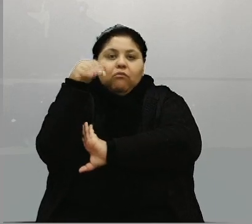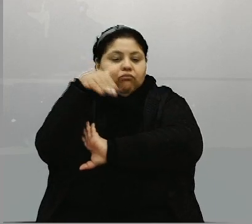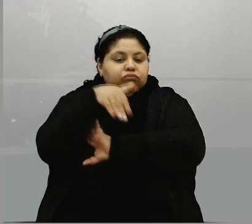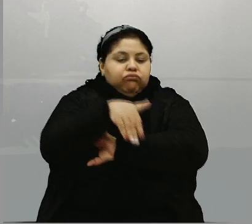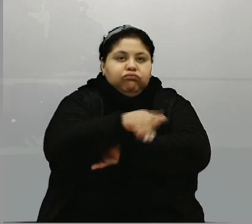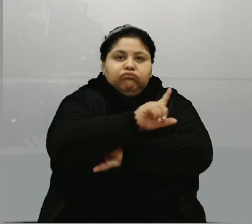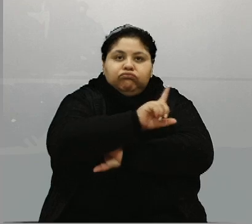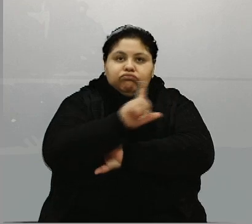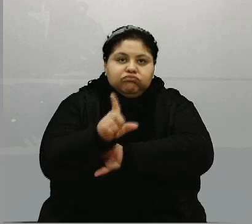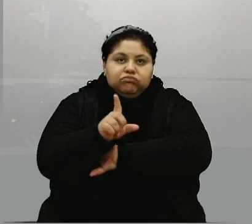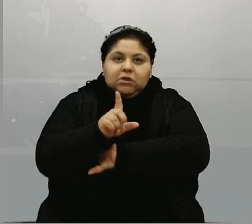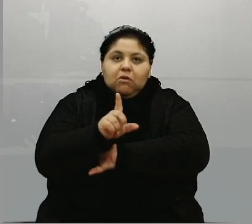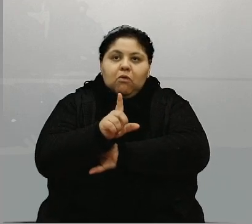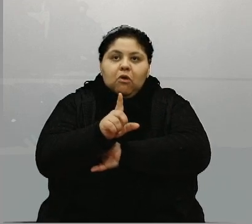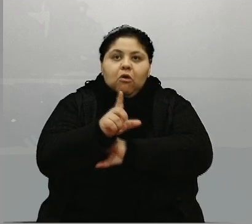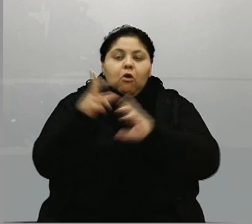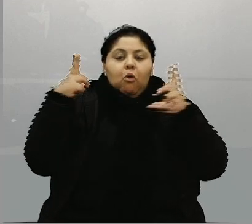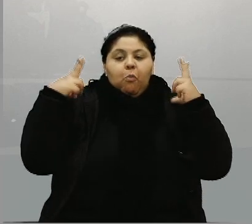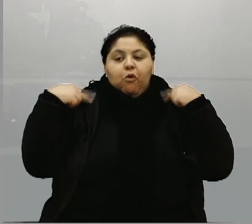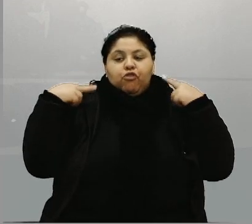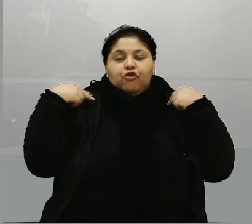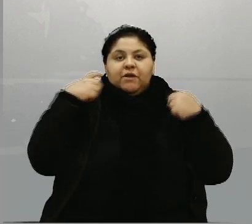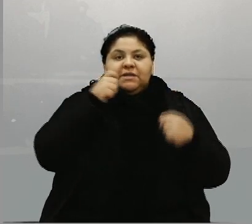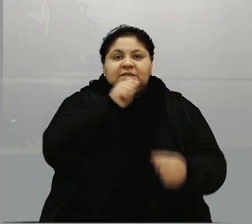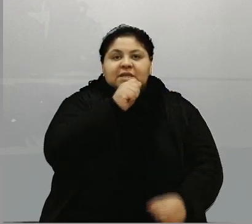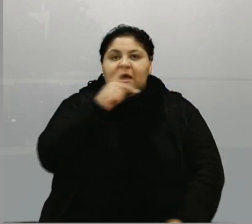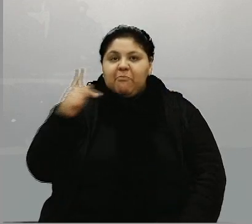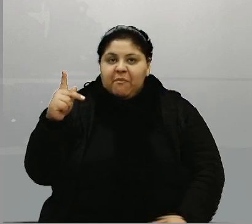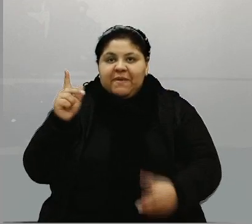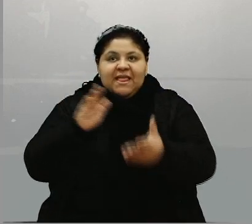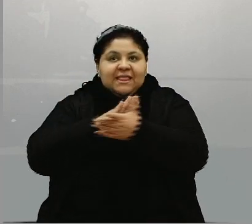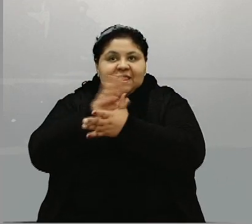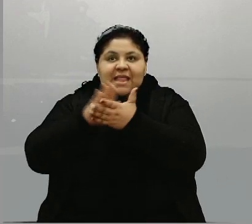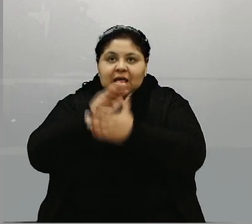motorista de aplicativo, lá não desce nada.